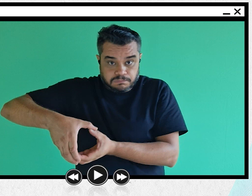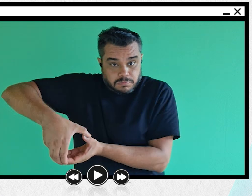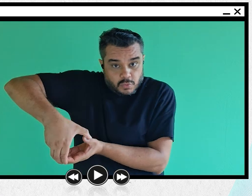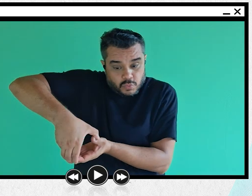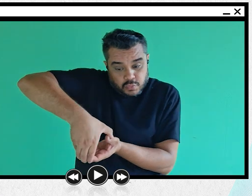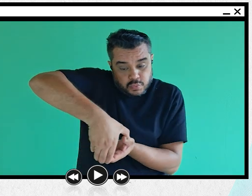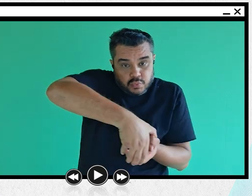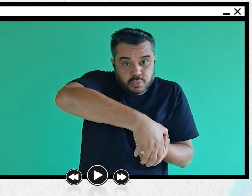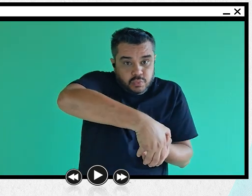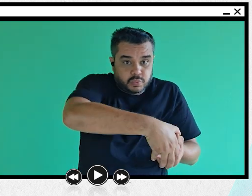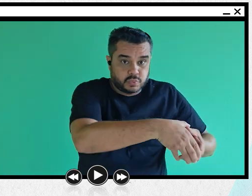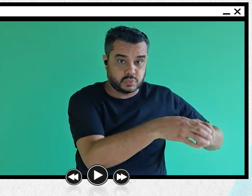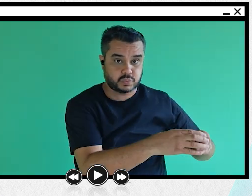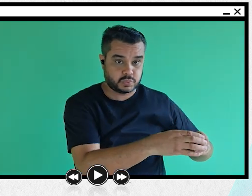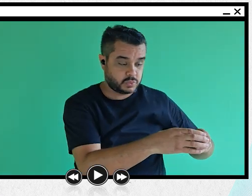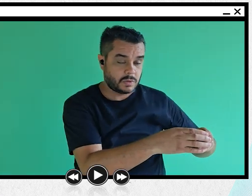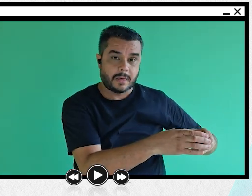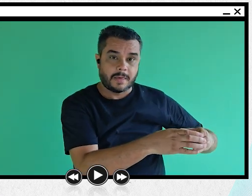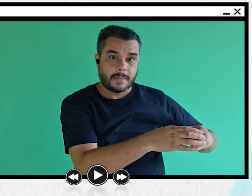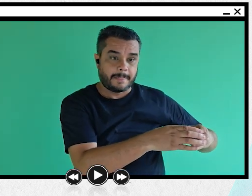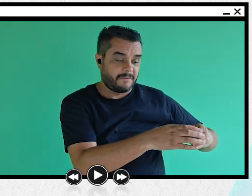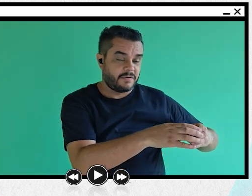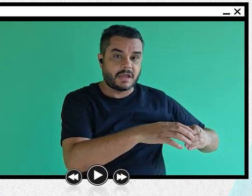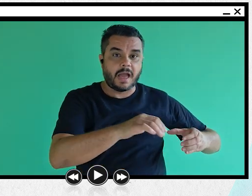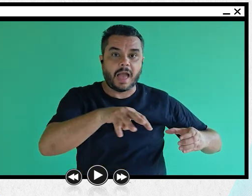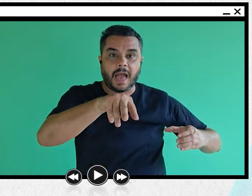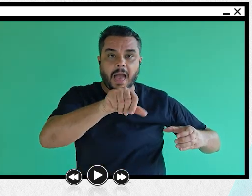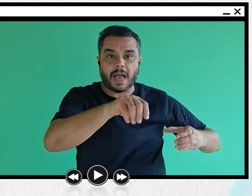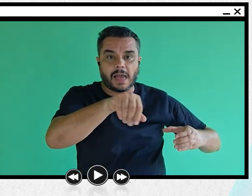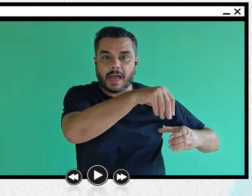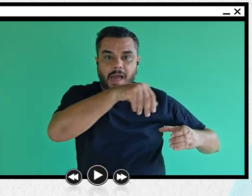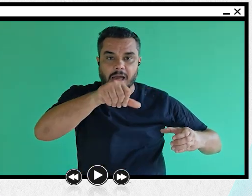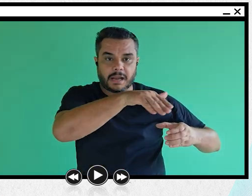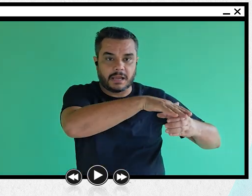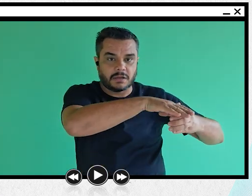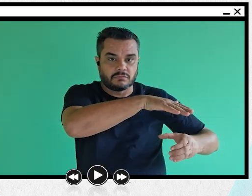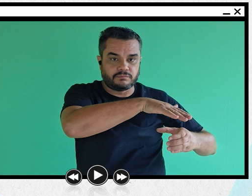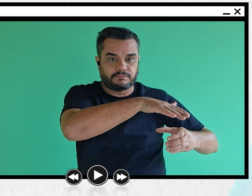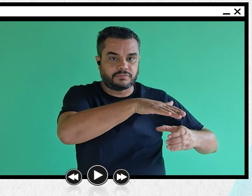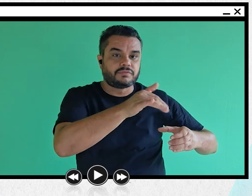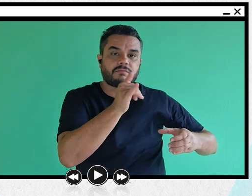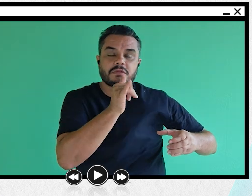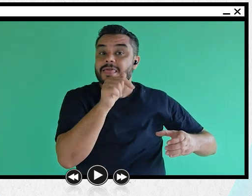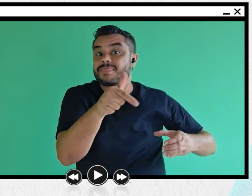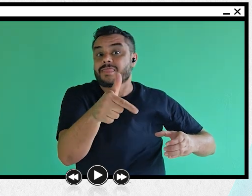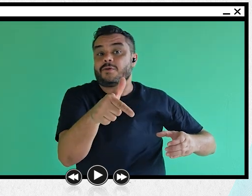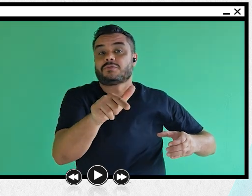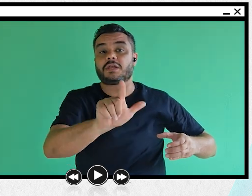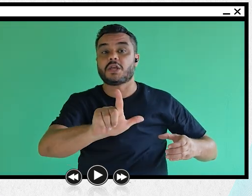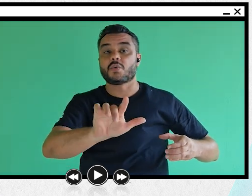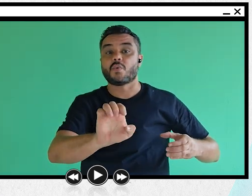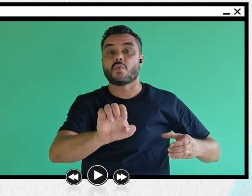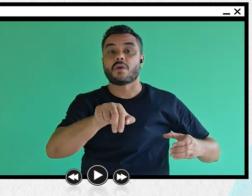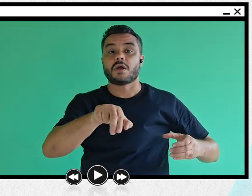e o nível da boca do cachimbo fica ligeiramente abaixo do nível da areia, então o sistema, apesar de estar saturado com água, ele não tem lençol d'água, né?